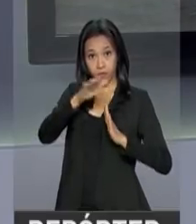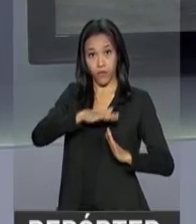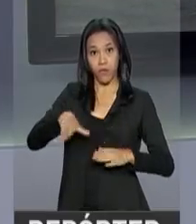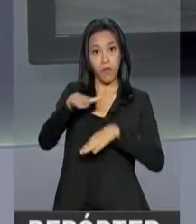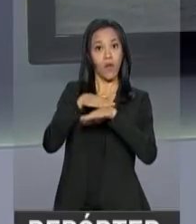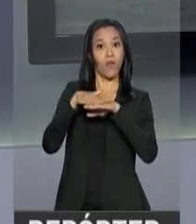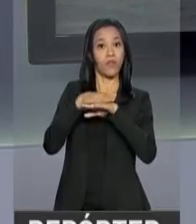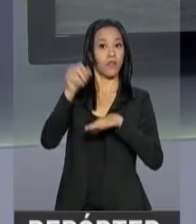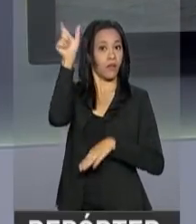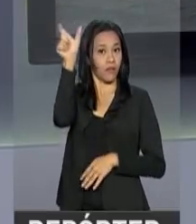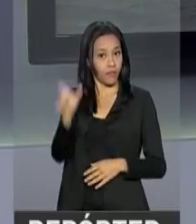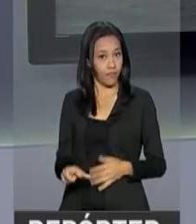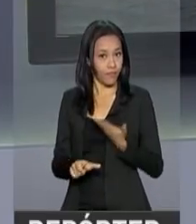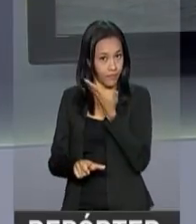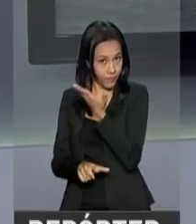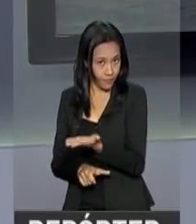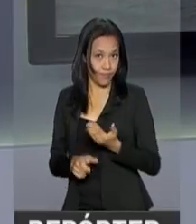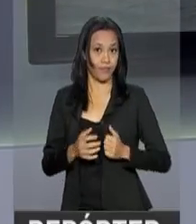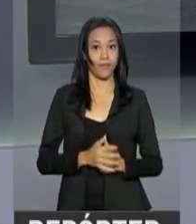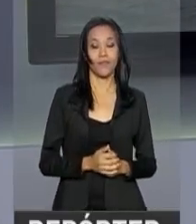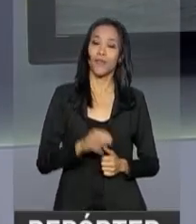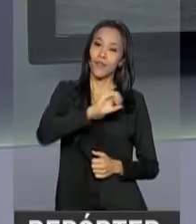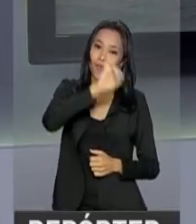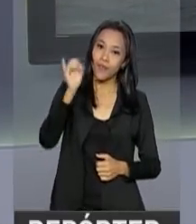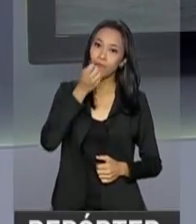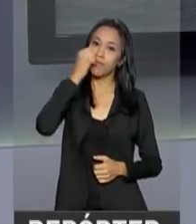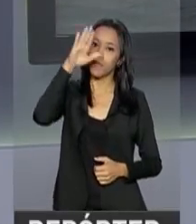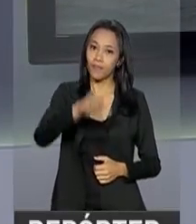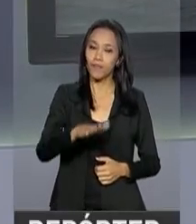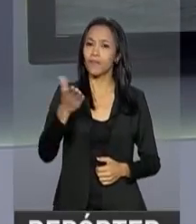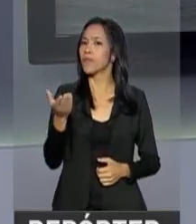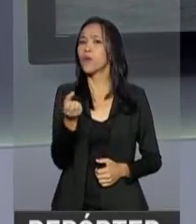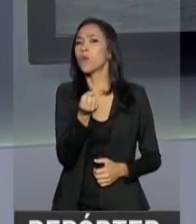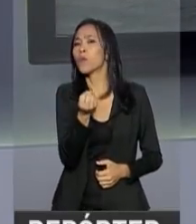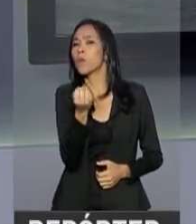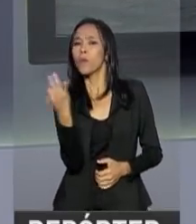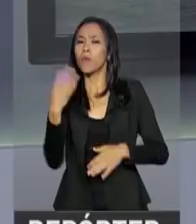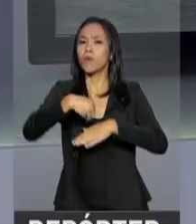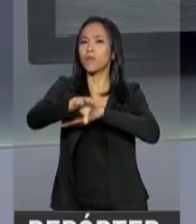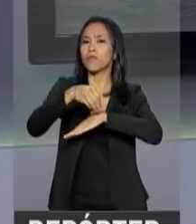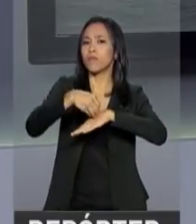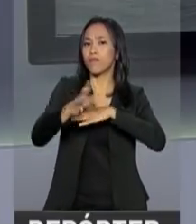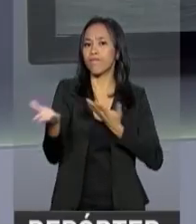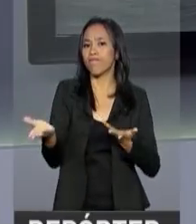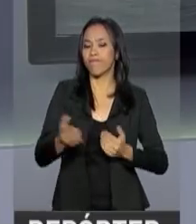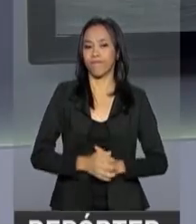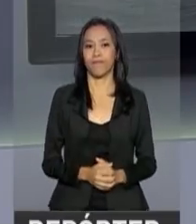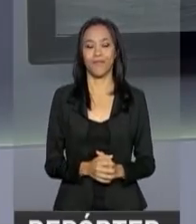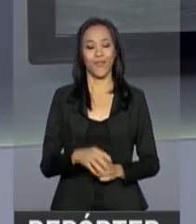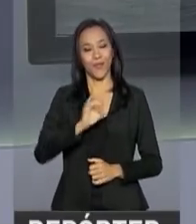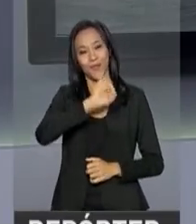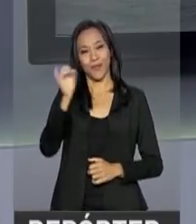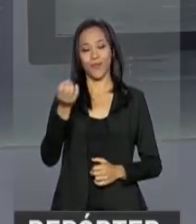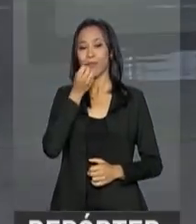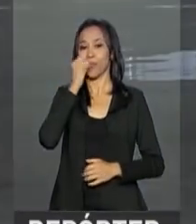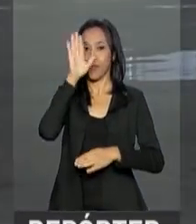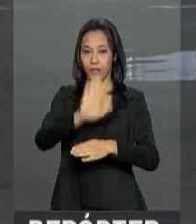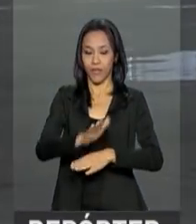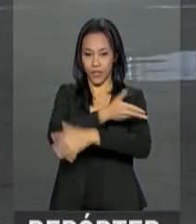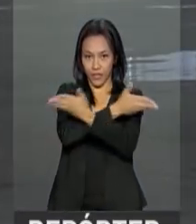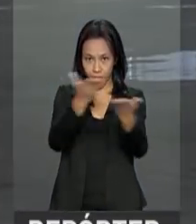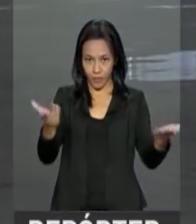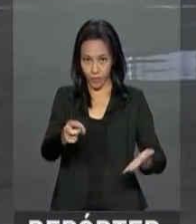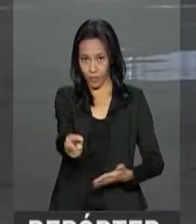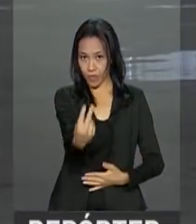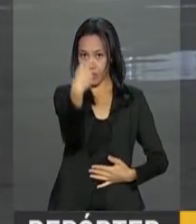conversar com a repórter Luana Karen. Olá, Luana, boa tarde. Quais são as suas informações? Olá, Thaísa, boa tarde a todos que